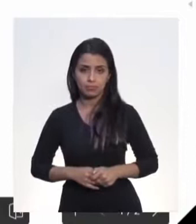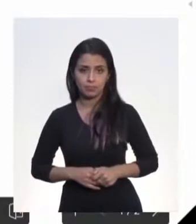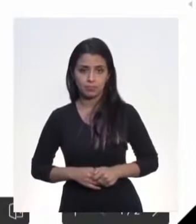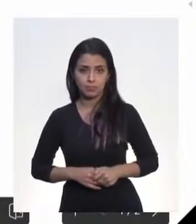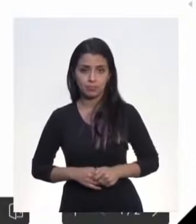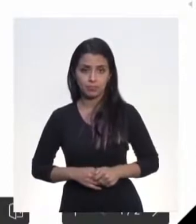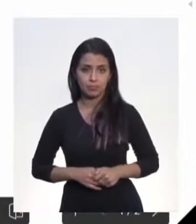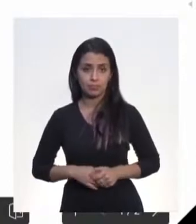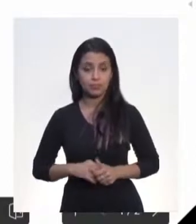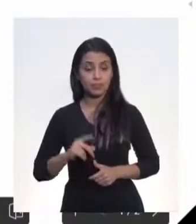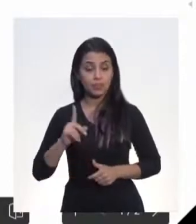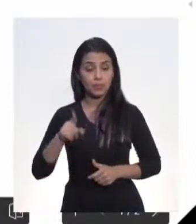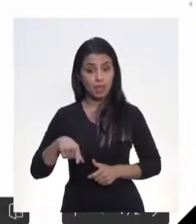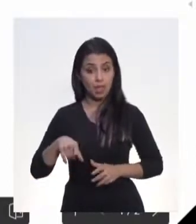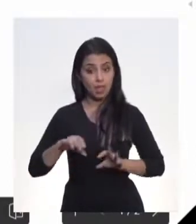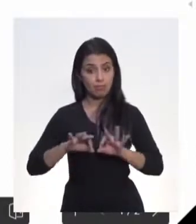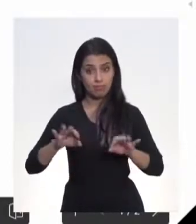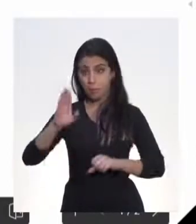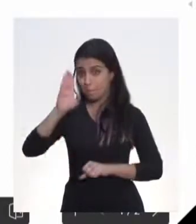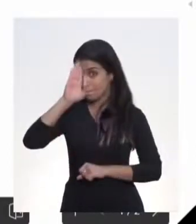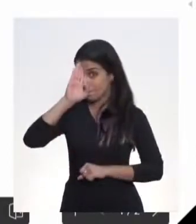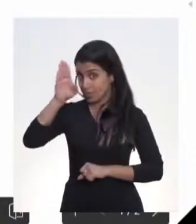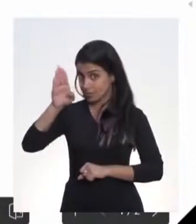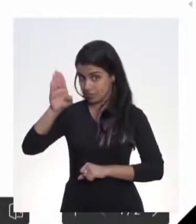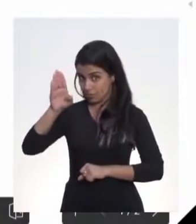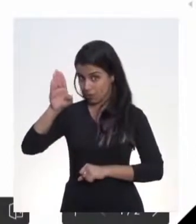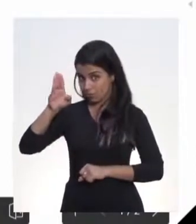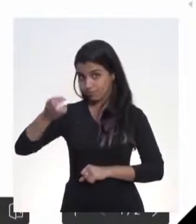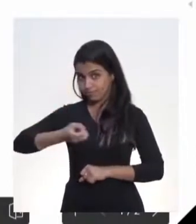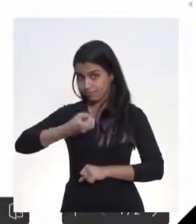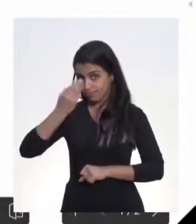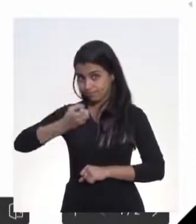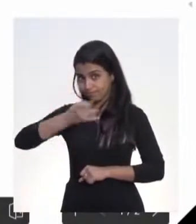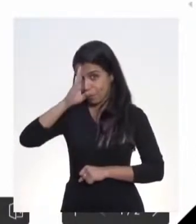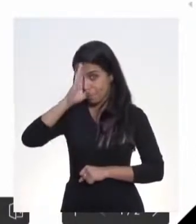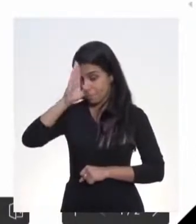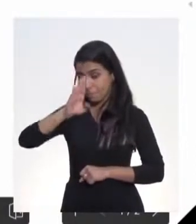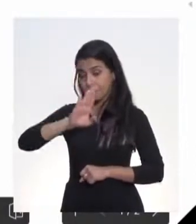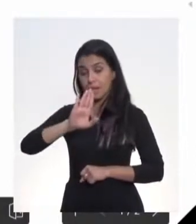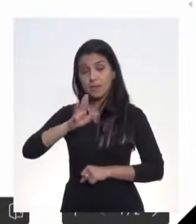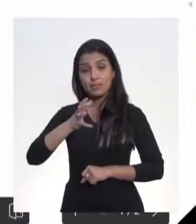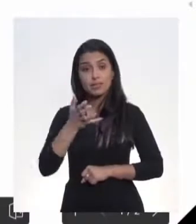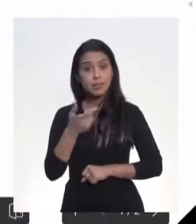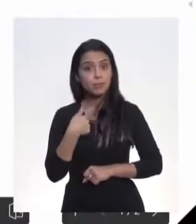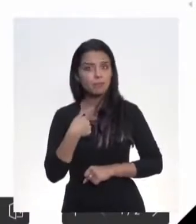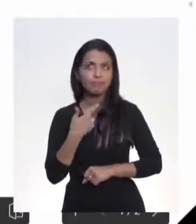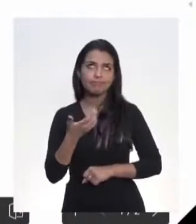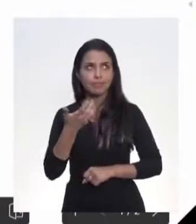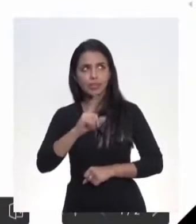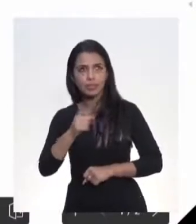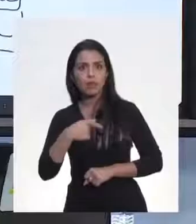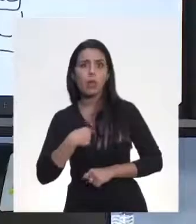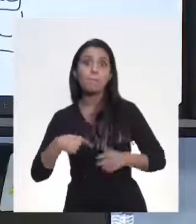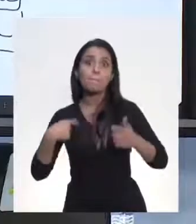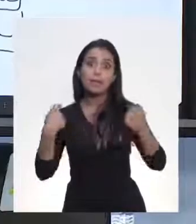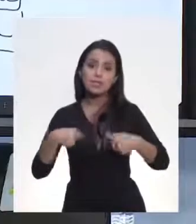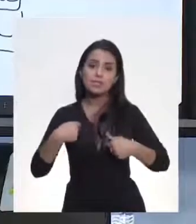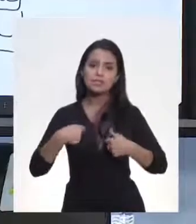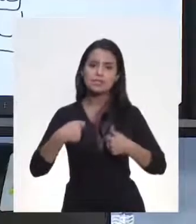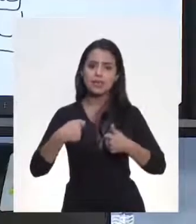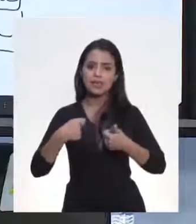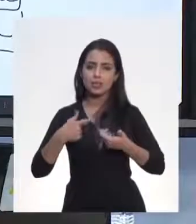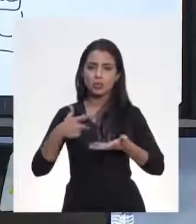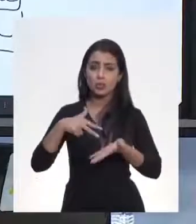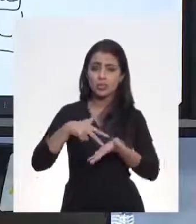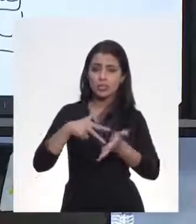daqui é a minha oração principal. Muito certo? bem. Mas eu precisei restringir esse sentido. Tudo